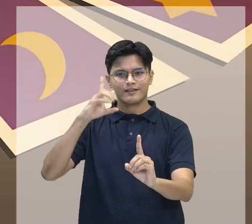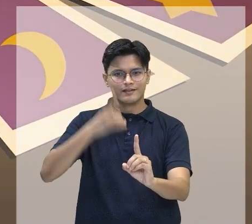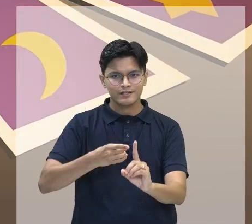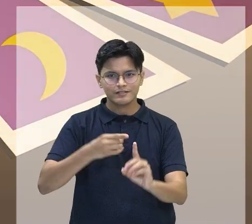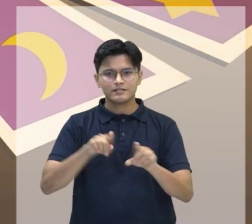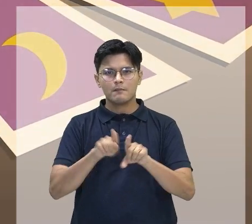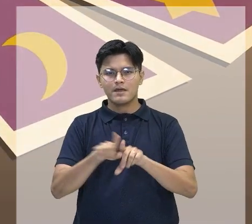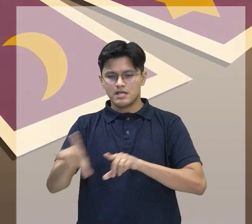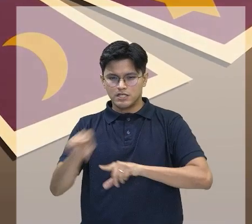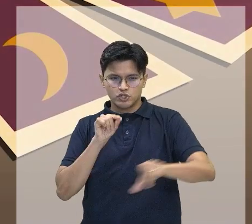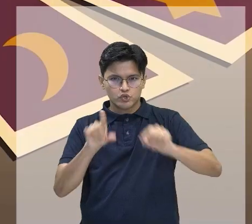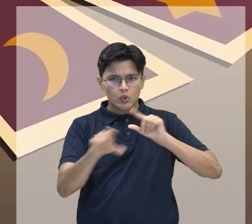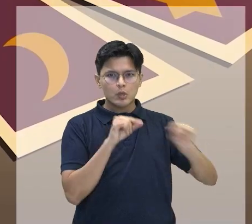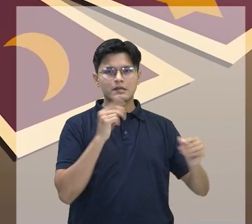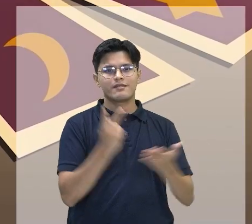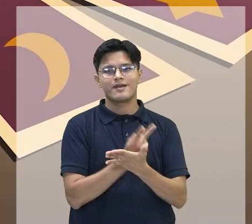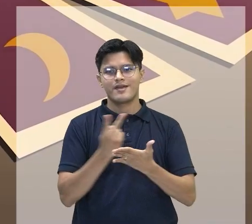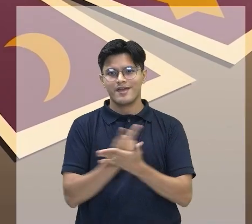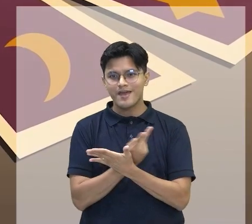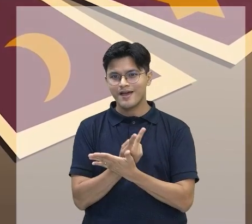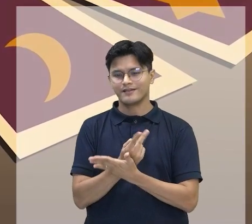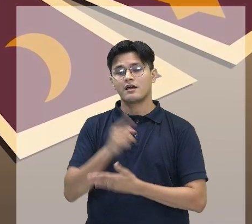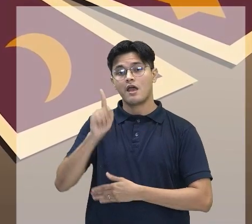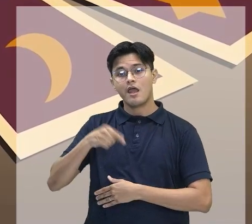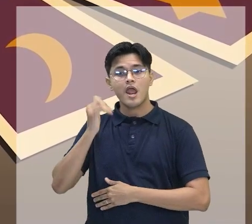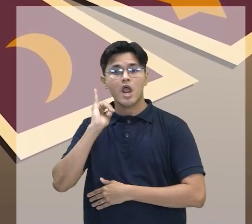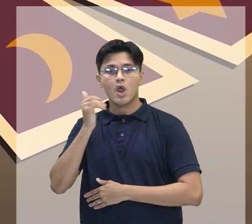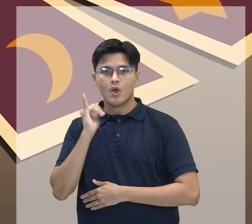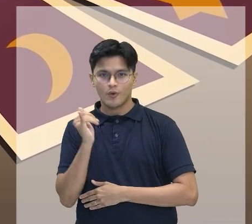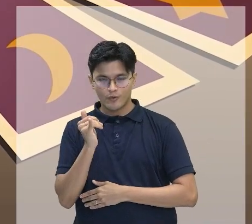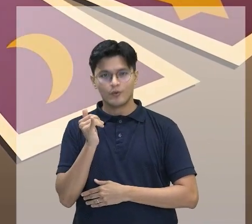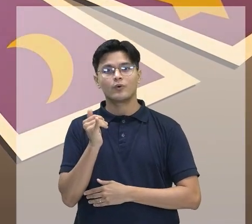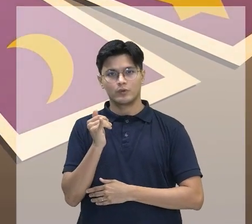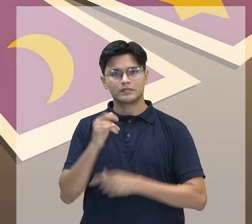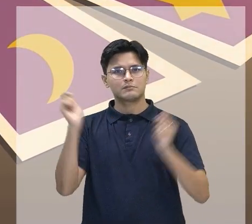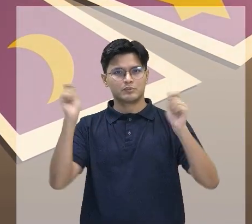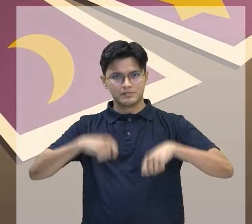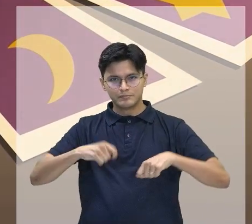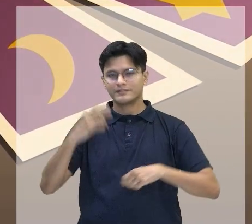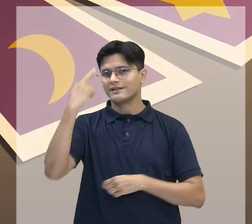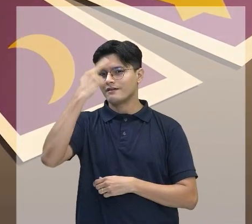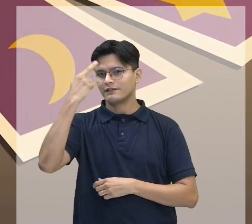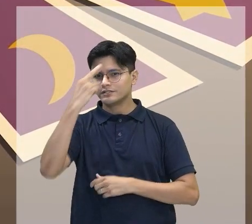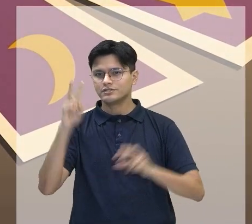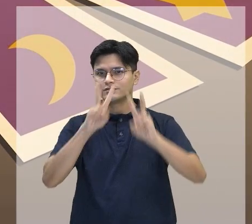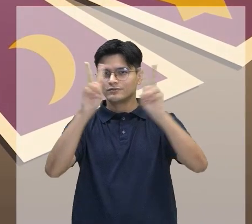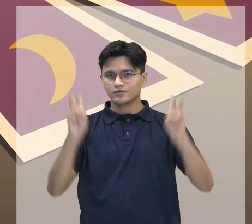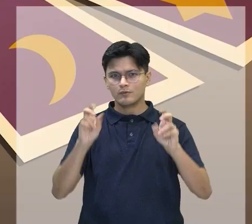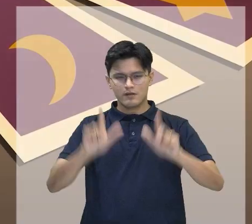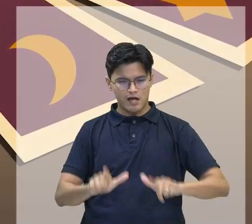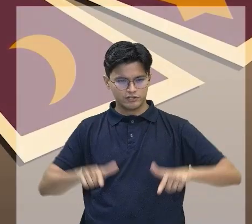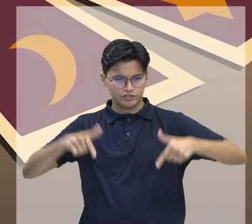de Assis que nos convida a refletir sobre as consequências de nossos atos.